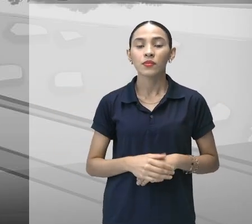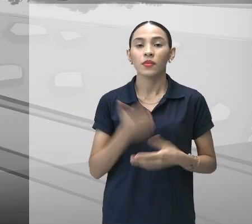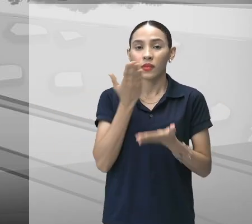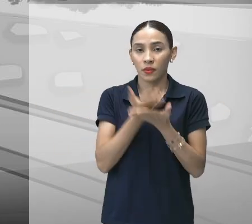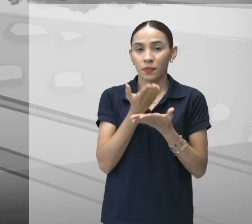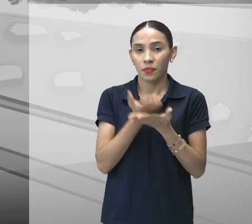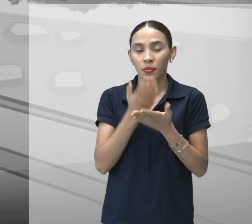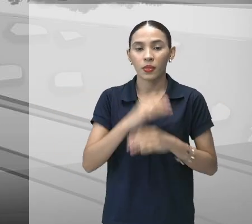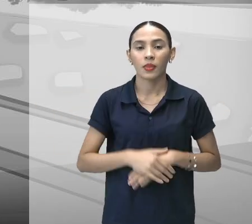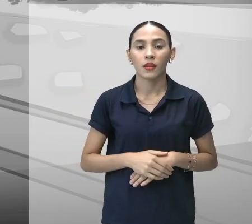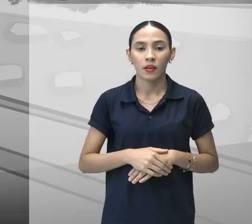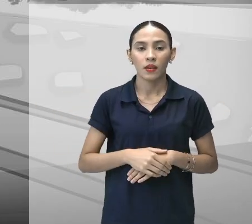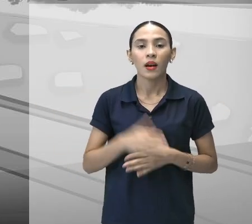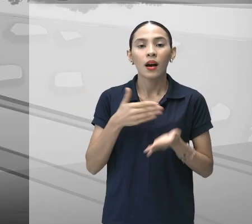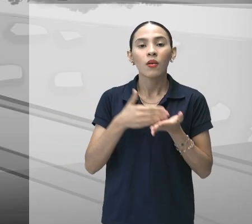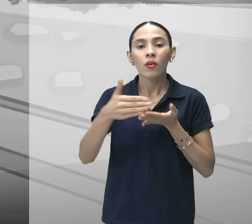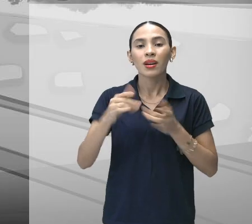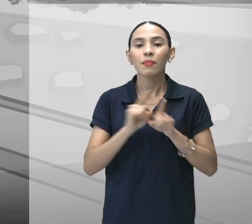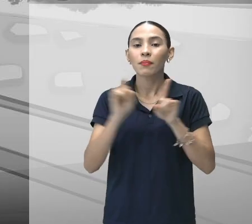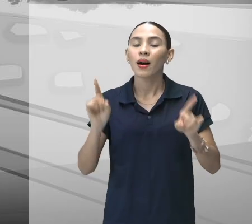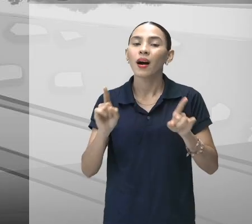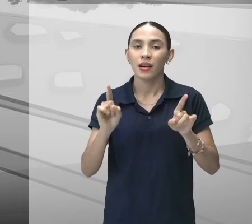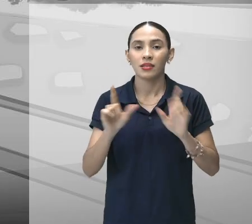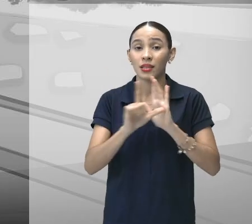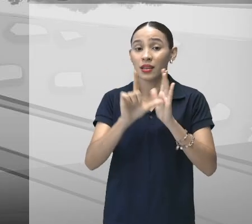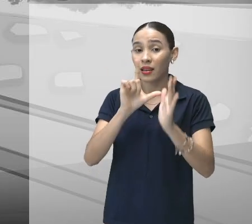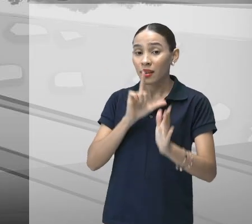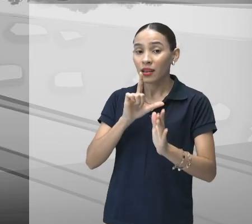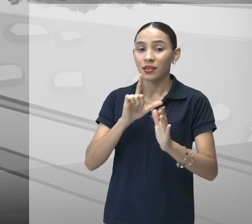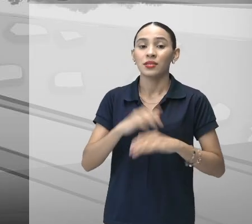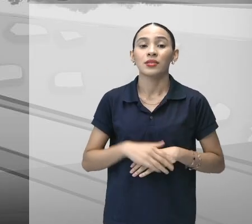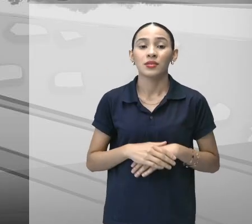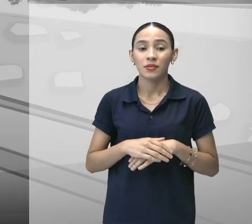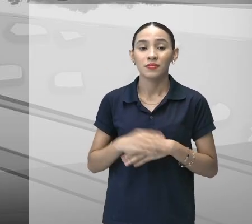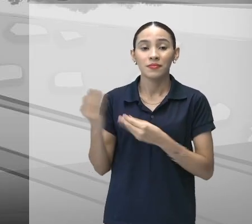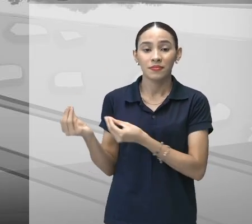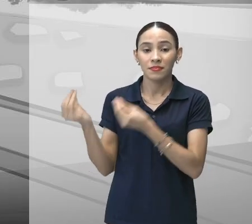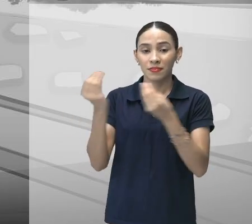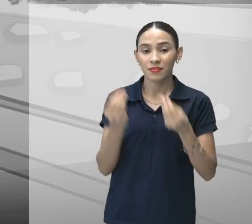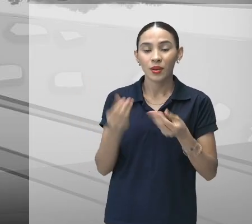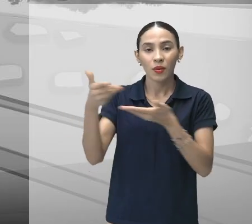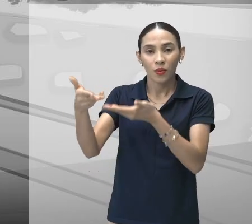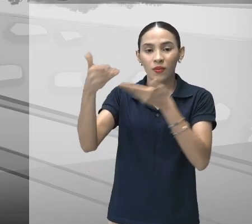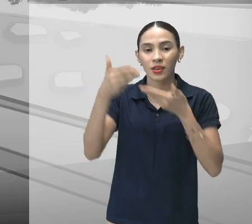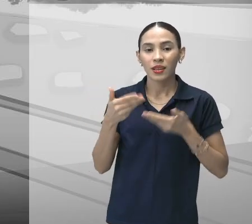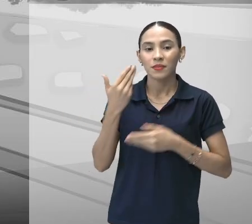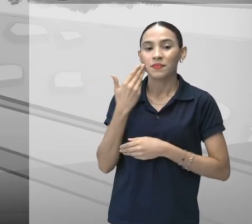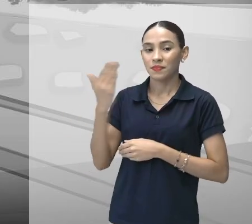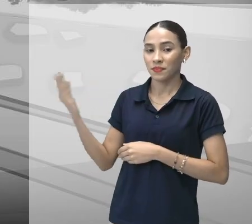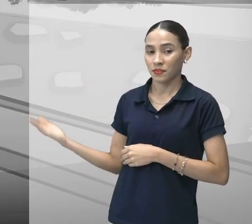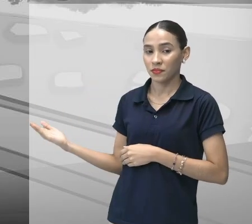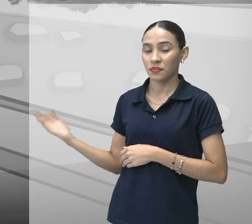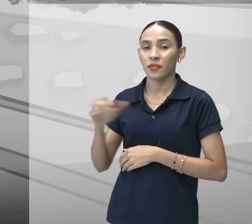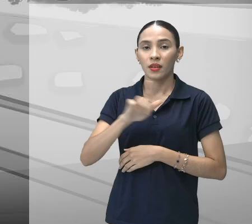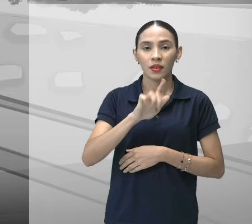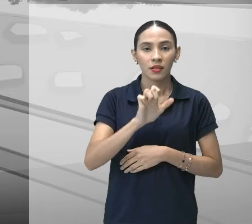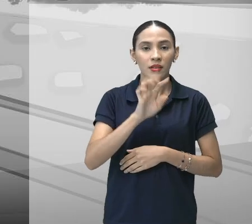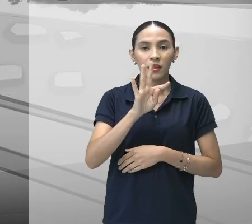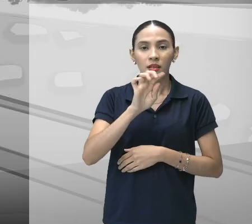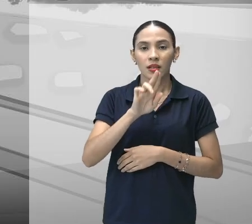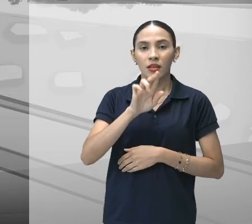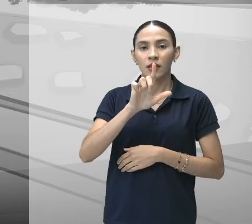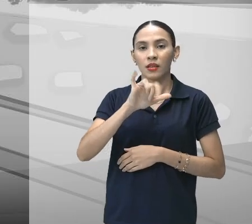falar a partir de agora, mas não antes de chamar ele para contemplar nossa aula, o próprio Getúlio Vargas, que